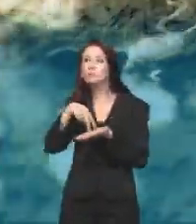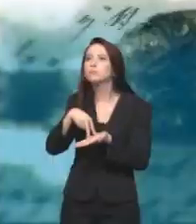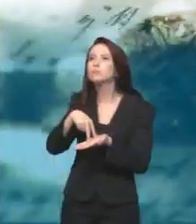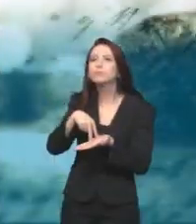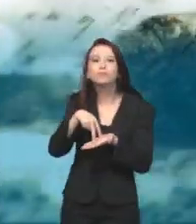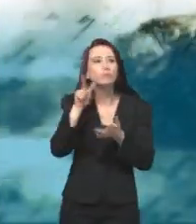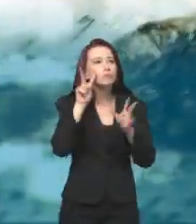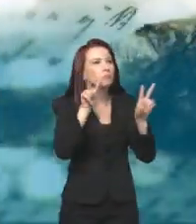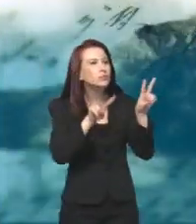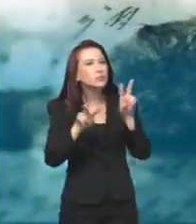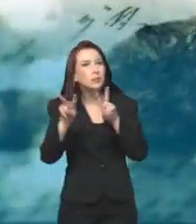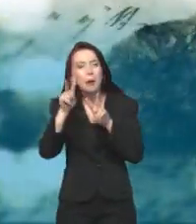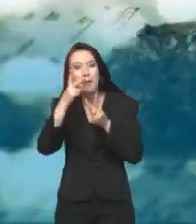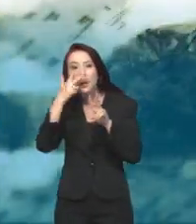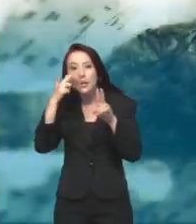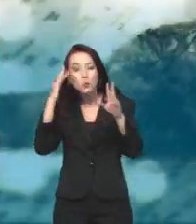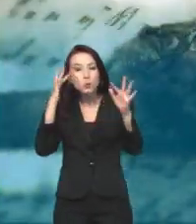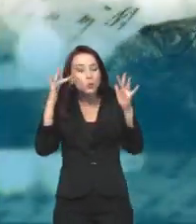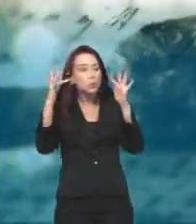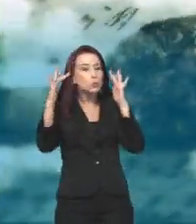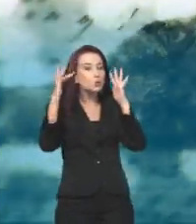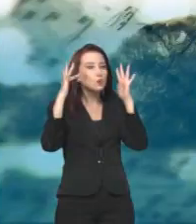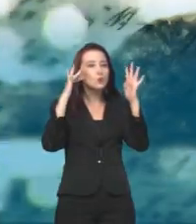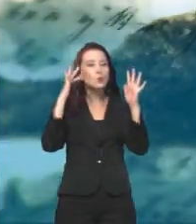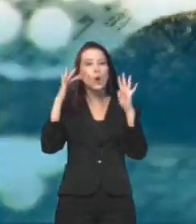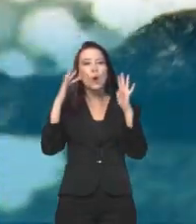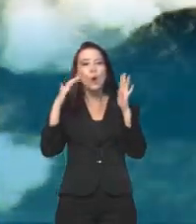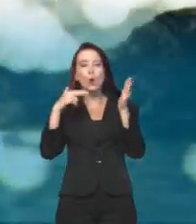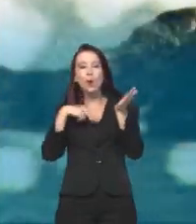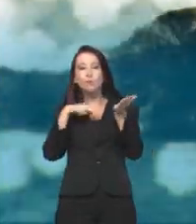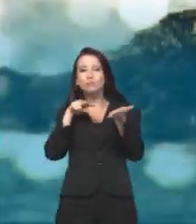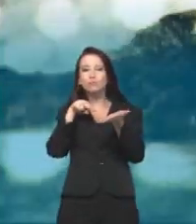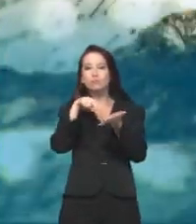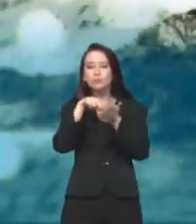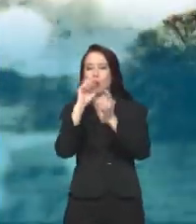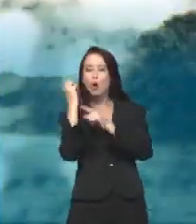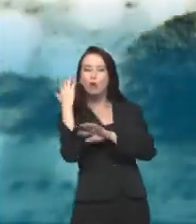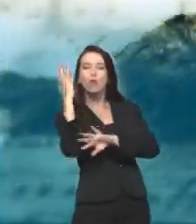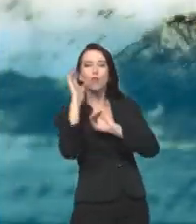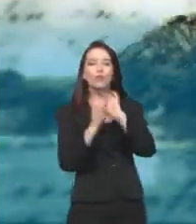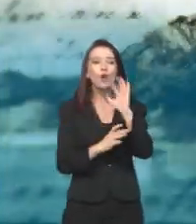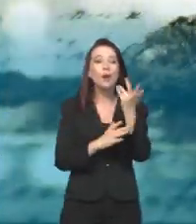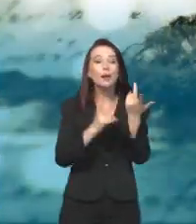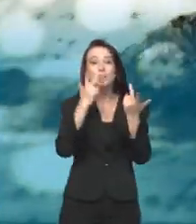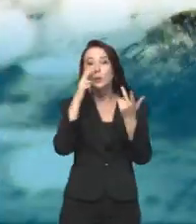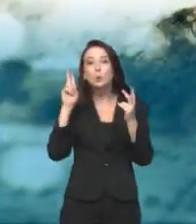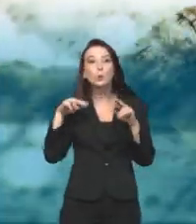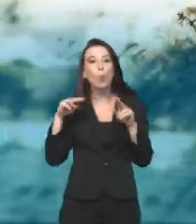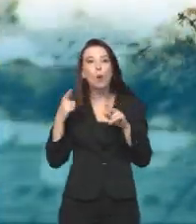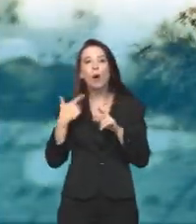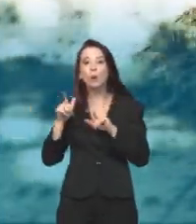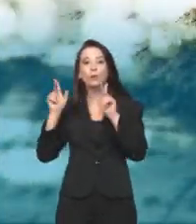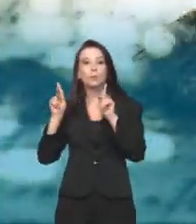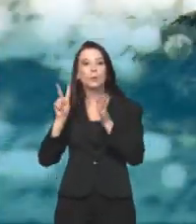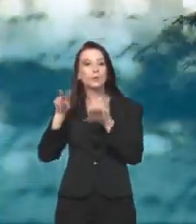a acreditar que agora posso entrar em uma floresta virgem assim que desejar.